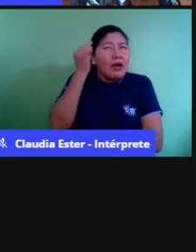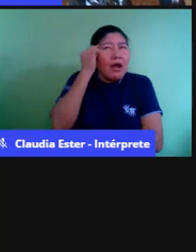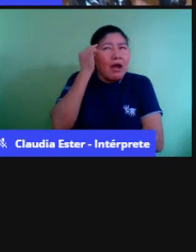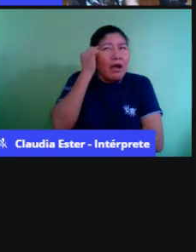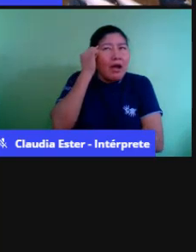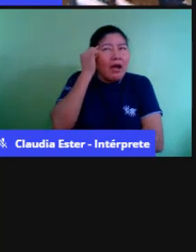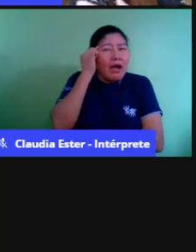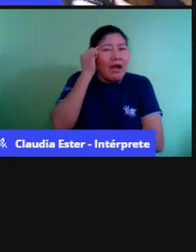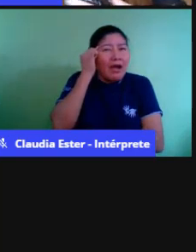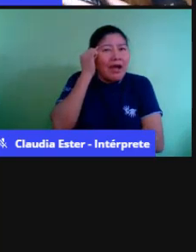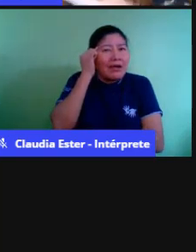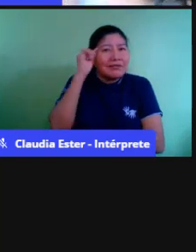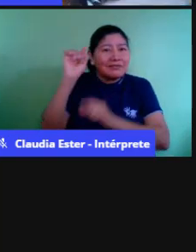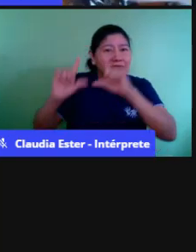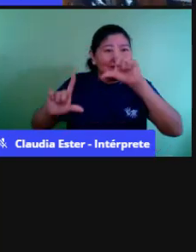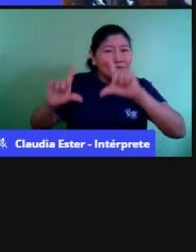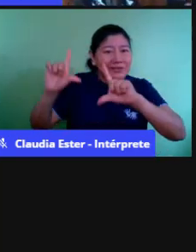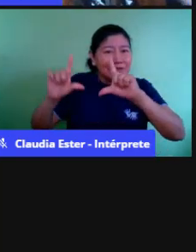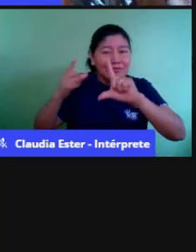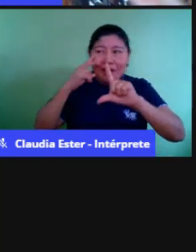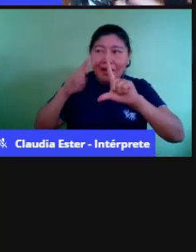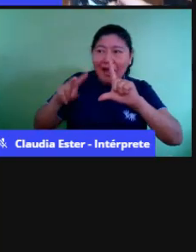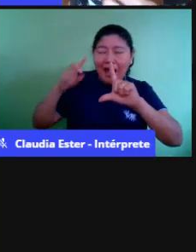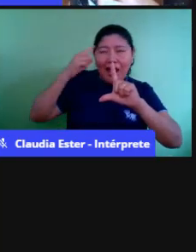né? A criança ela está tão